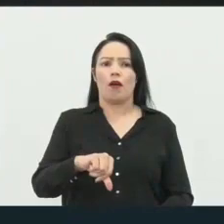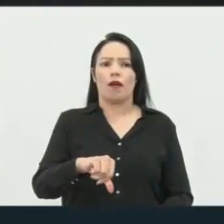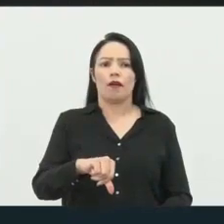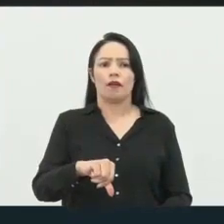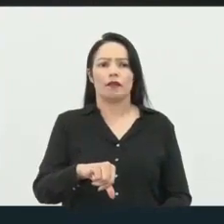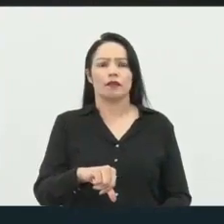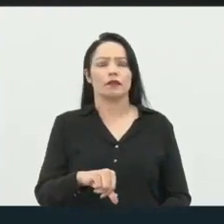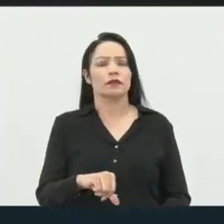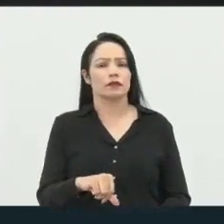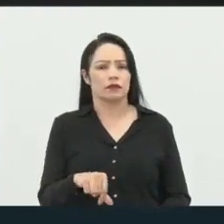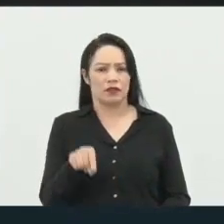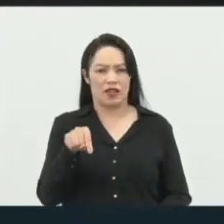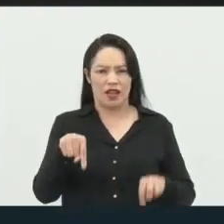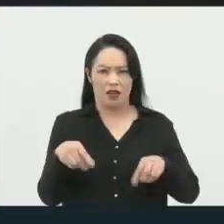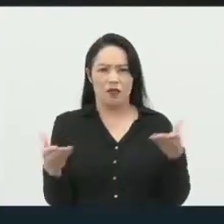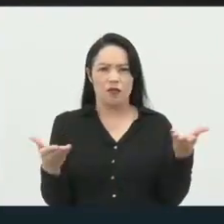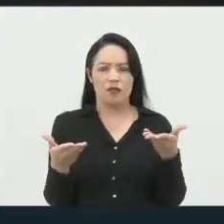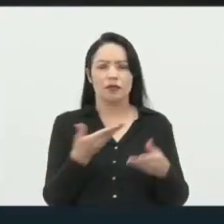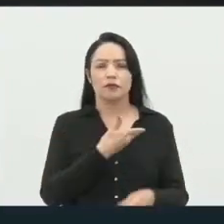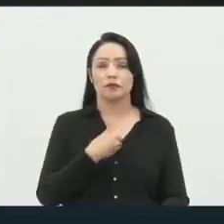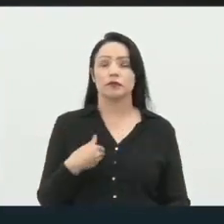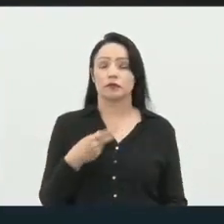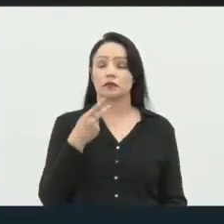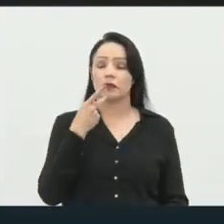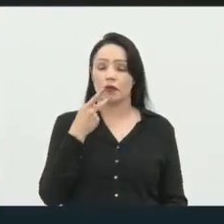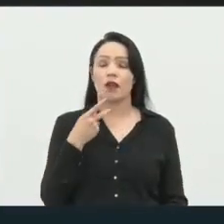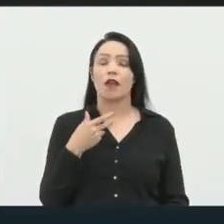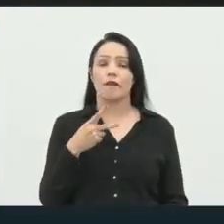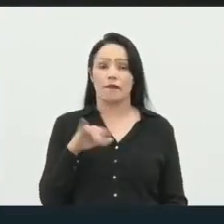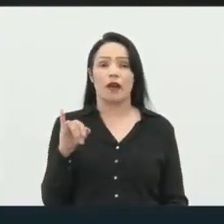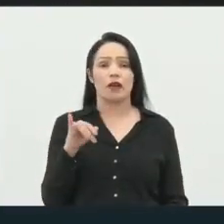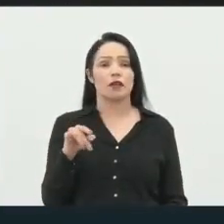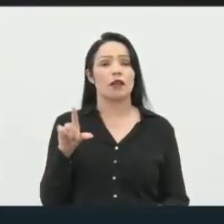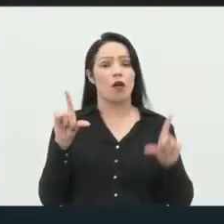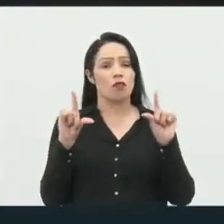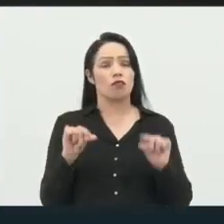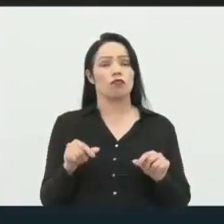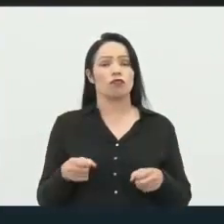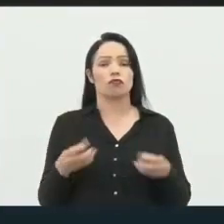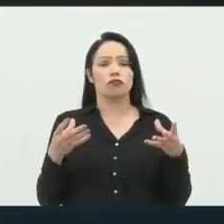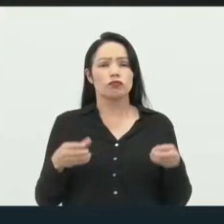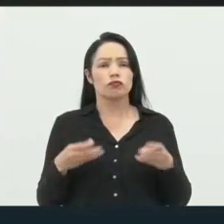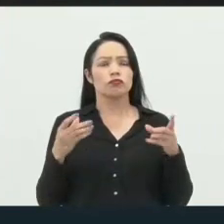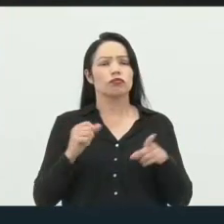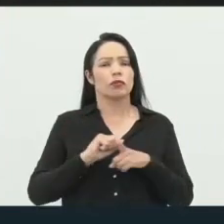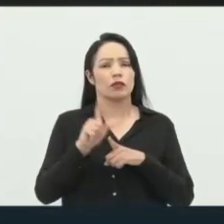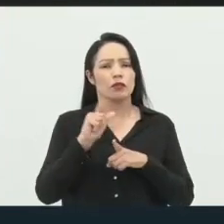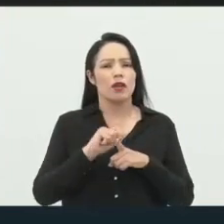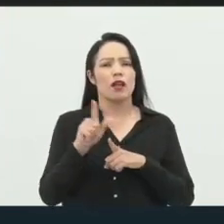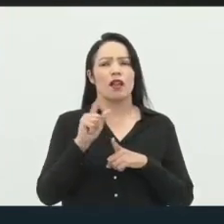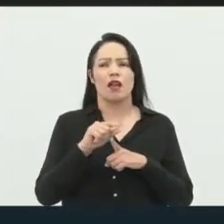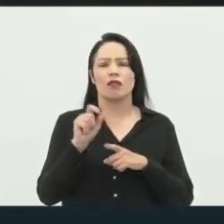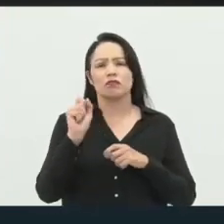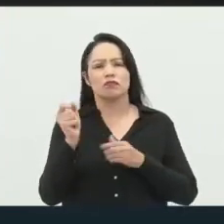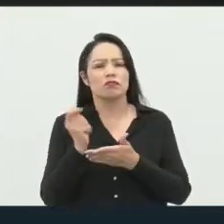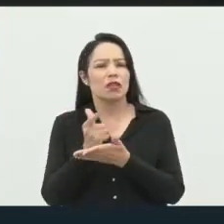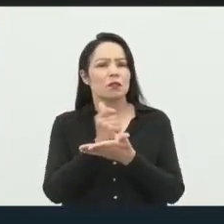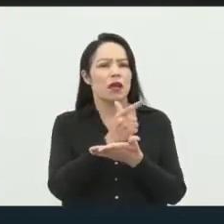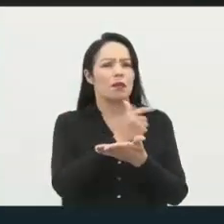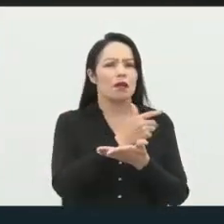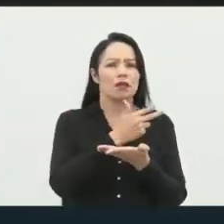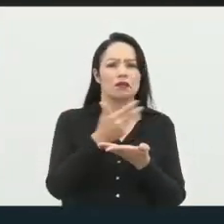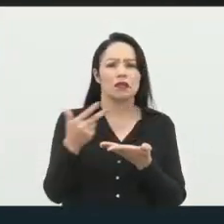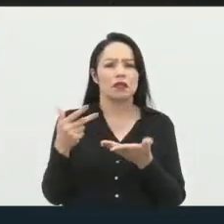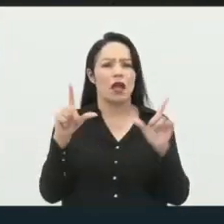que foi eleito se predispois a reduzir os custos custos com aluguel curso com isso curso com aquilo reduzir o quê não